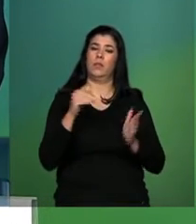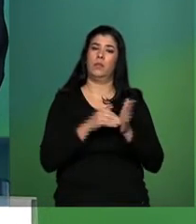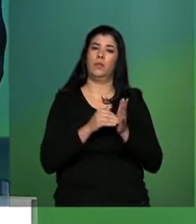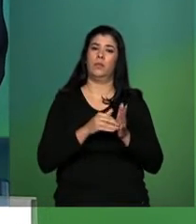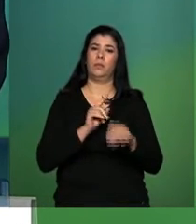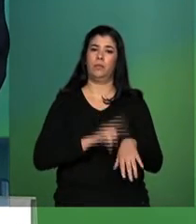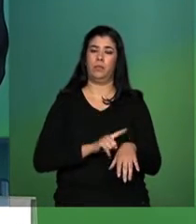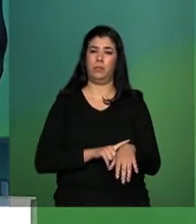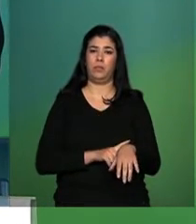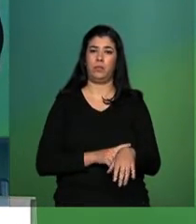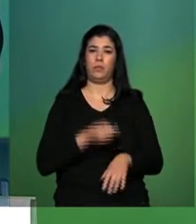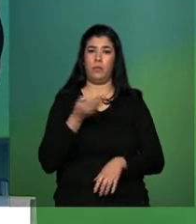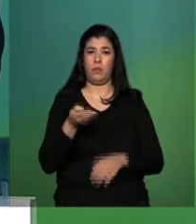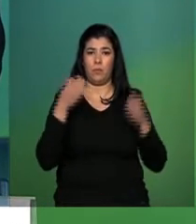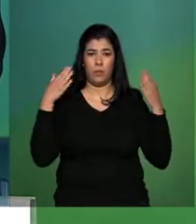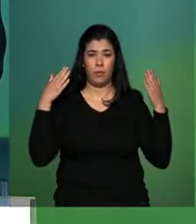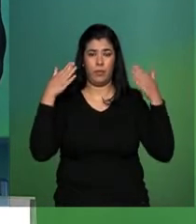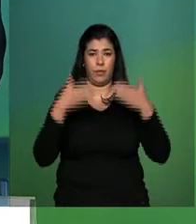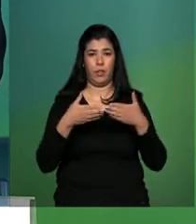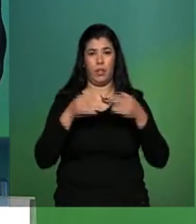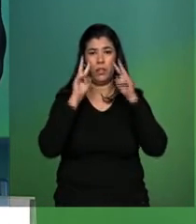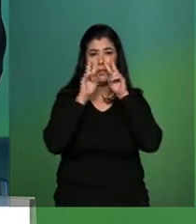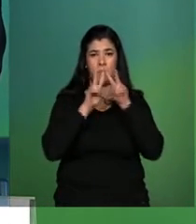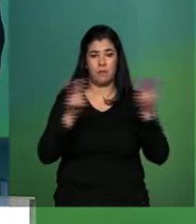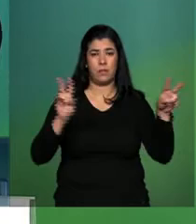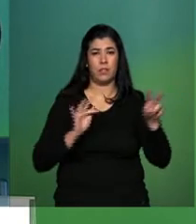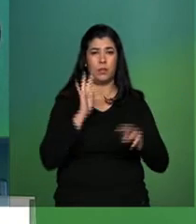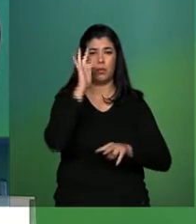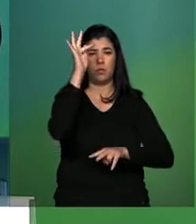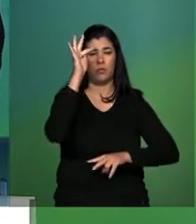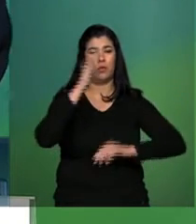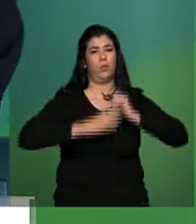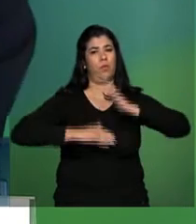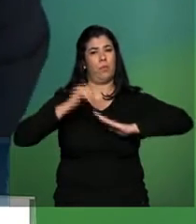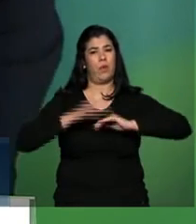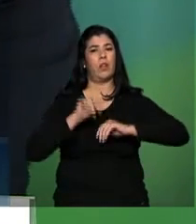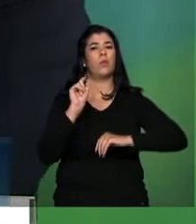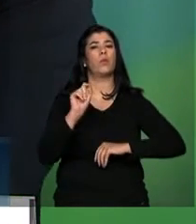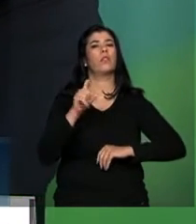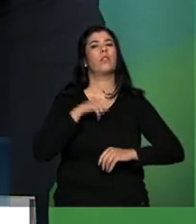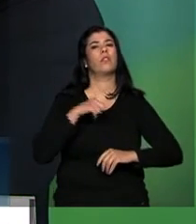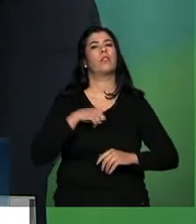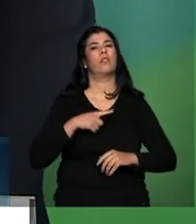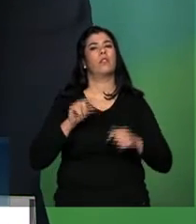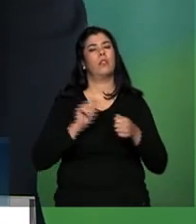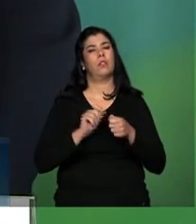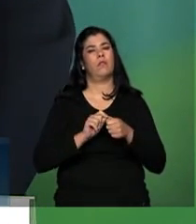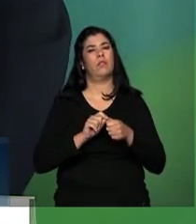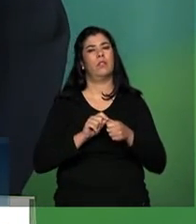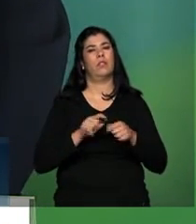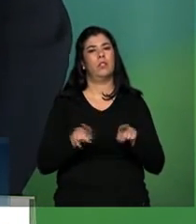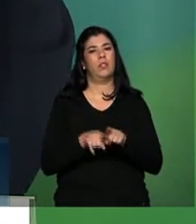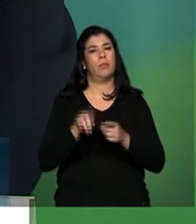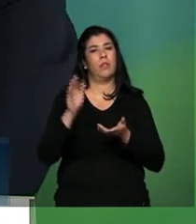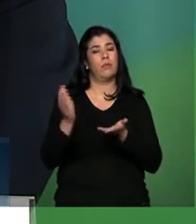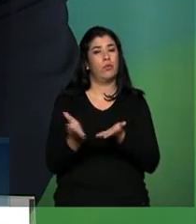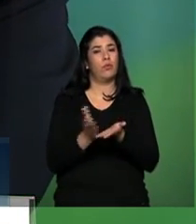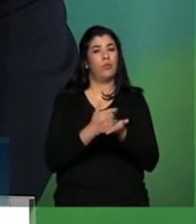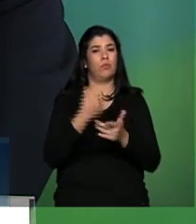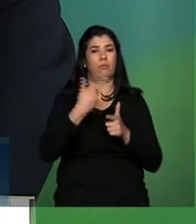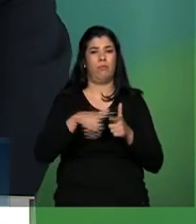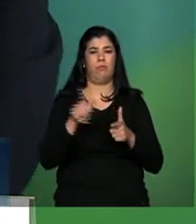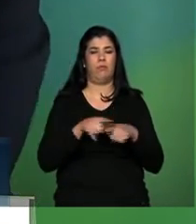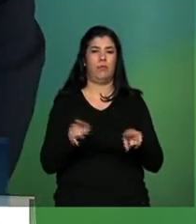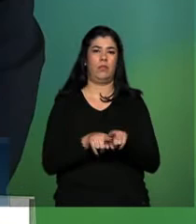seja, esse foco, essa visão mais pragmática do que é que temos que fazer para remover barreiras